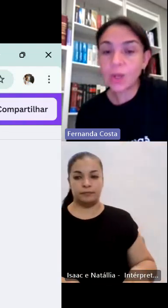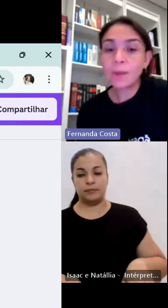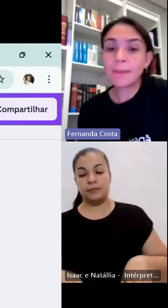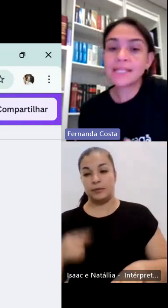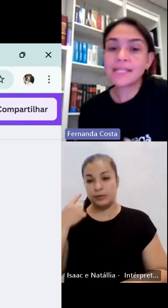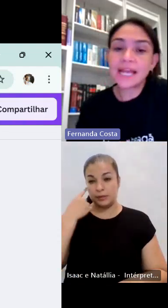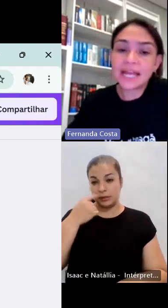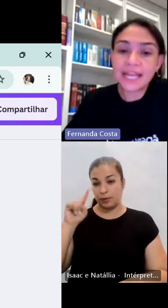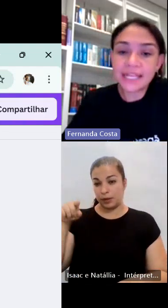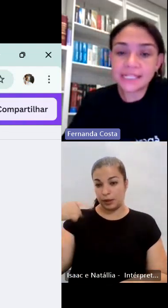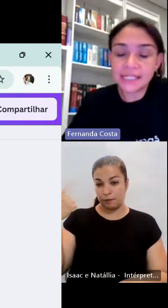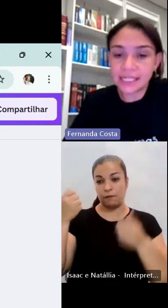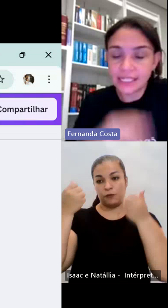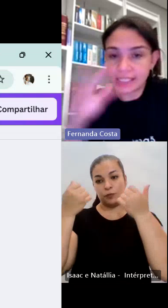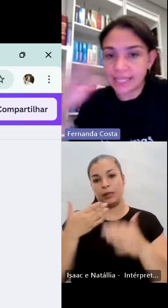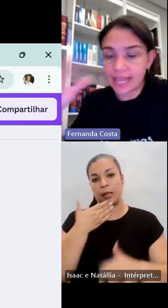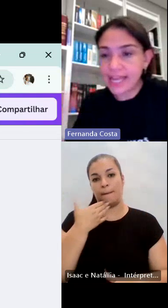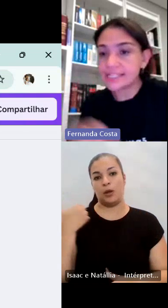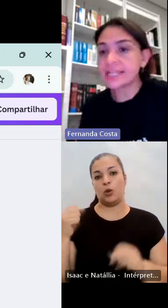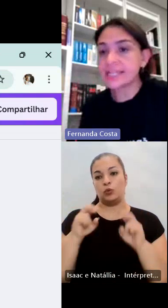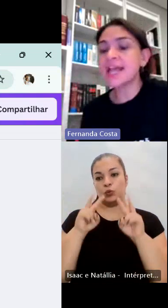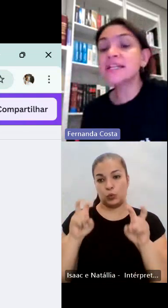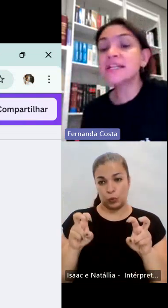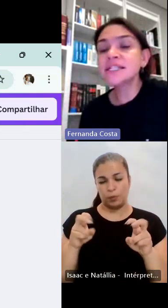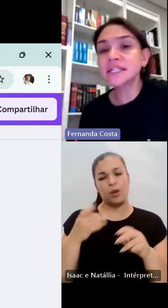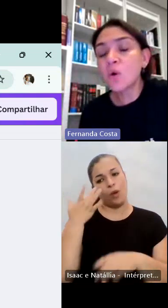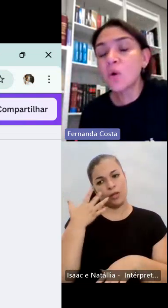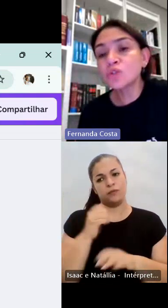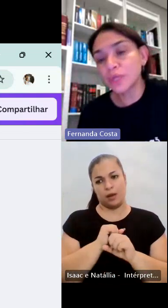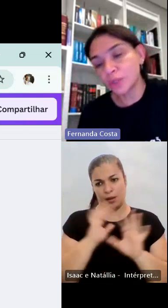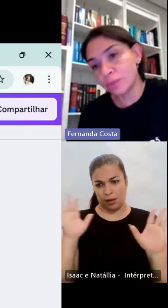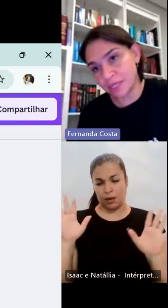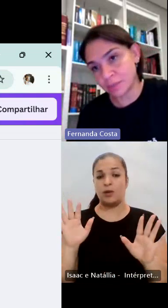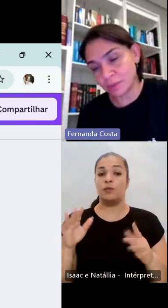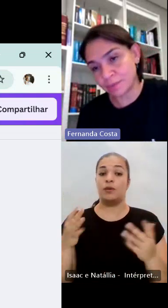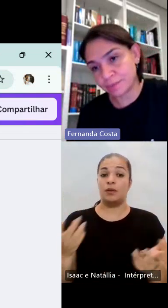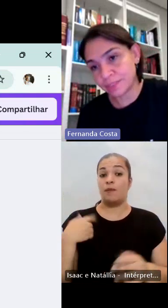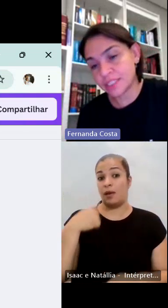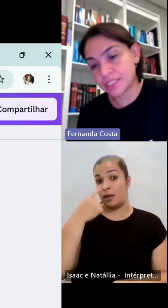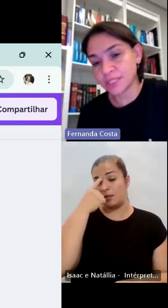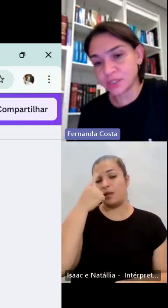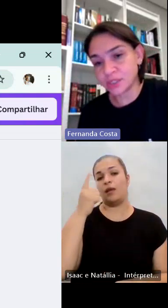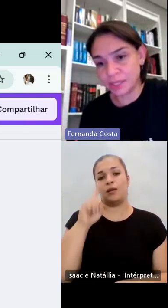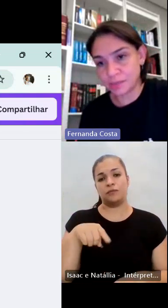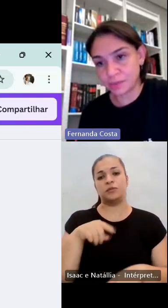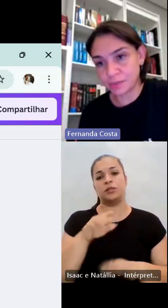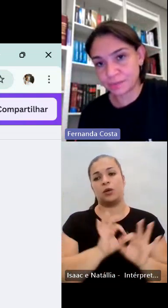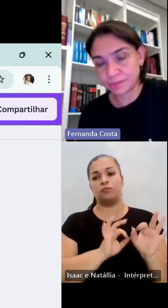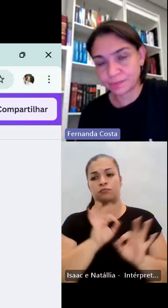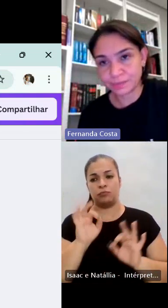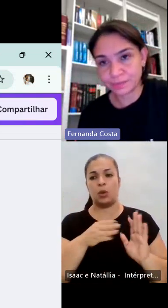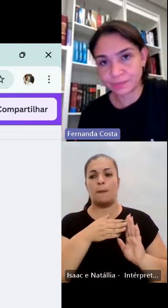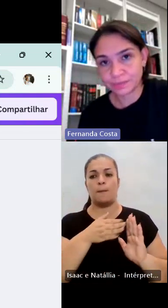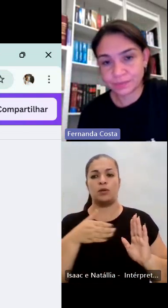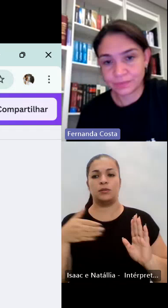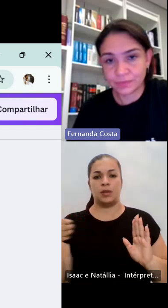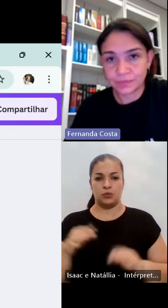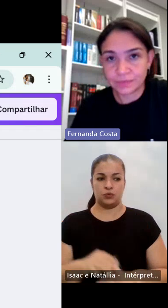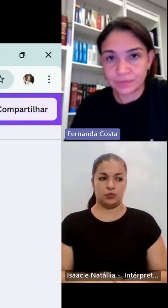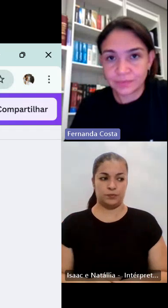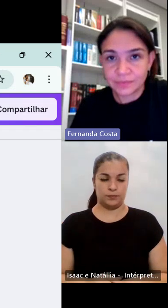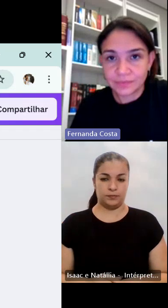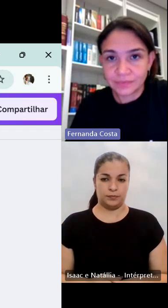claro. Mas é nessa ideia aí que você está construindo mesmo, nesse processo mesmo.